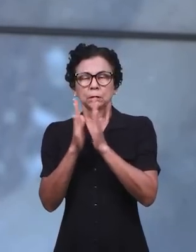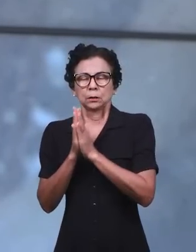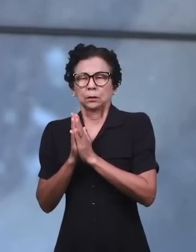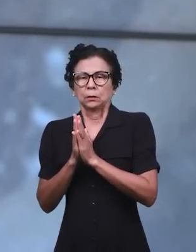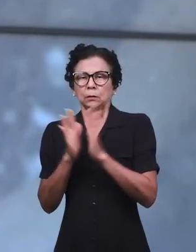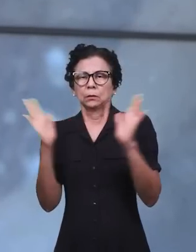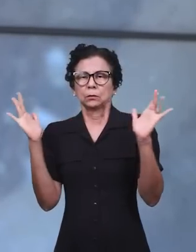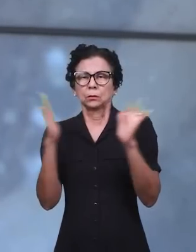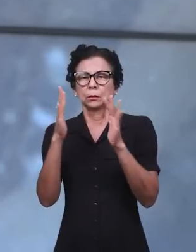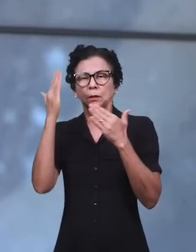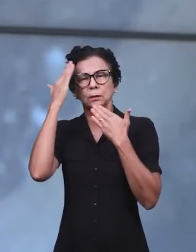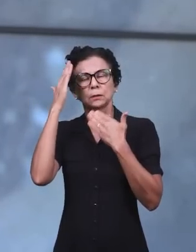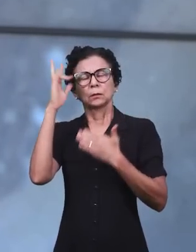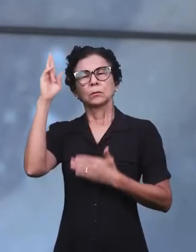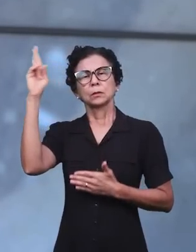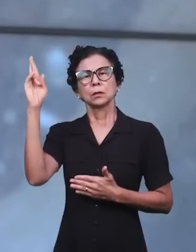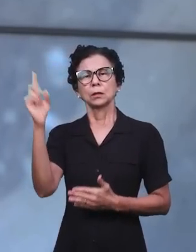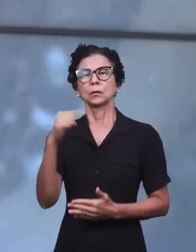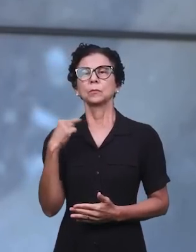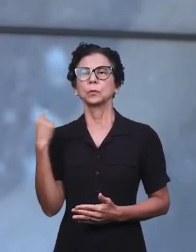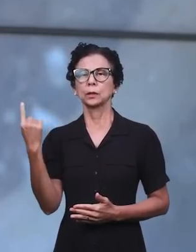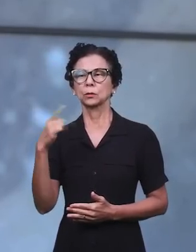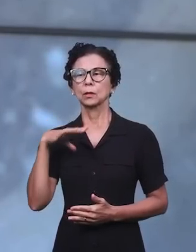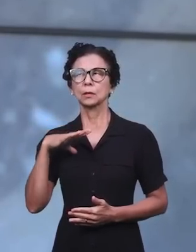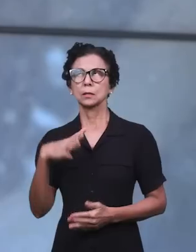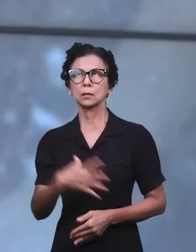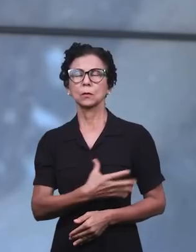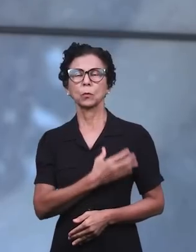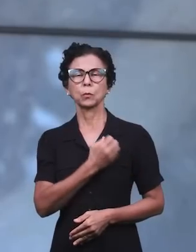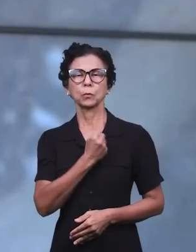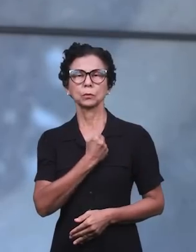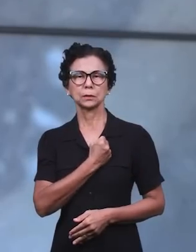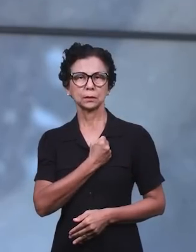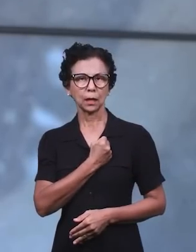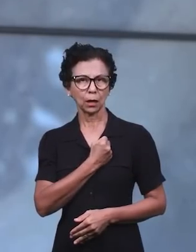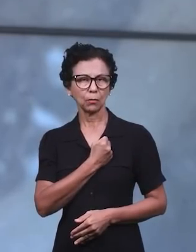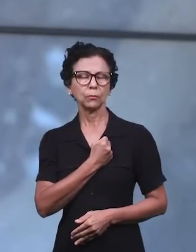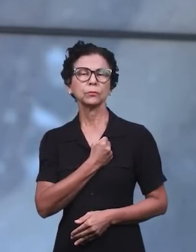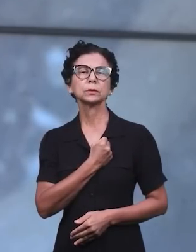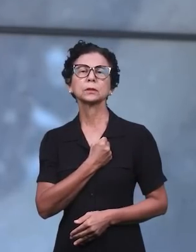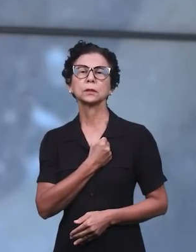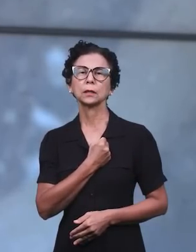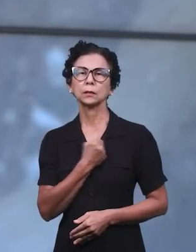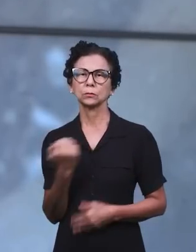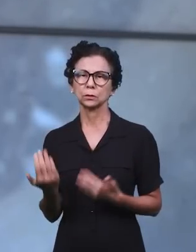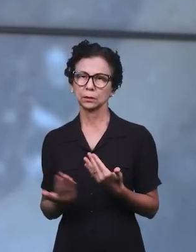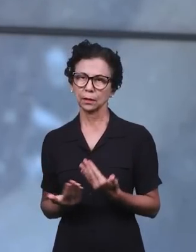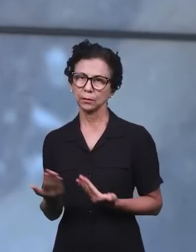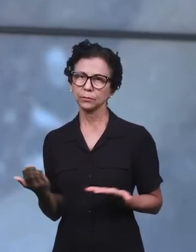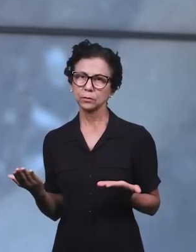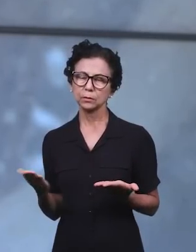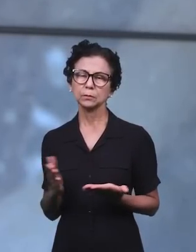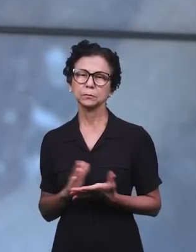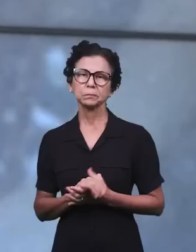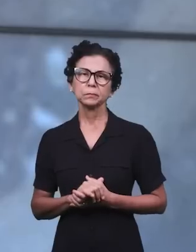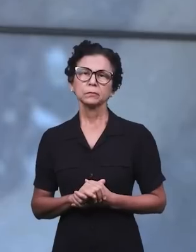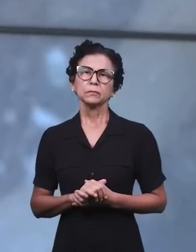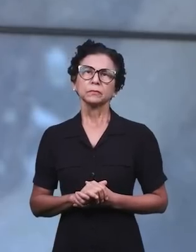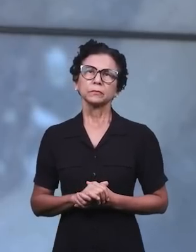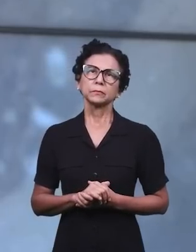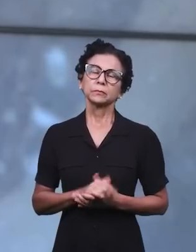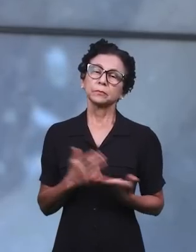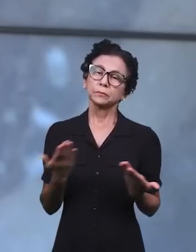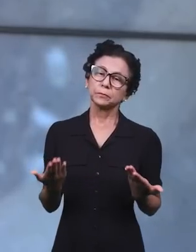Glorificamos ao Senhor porque todos foram preservados em suas vidas, né? Todos os nossos irmãos, claro, e